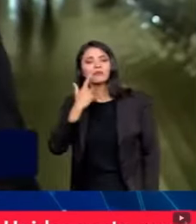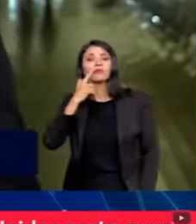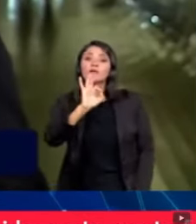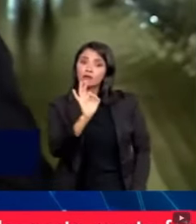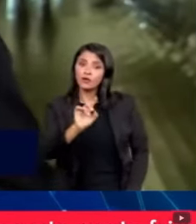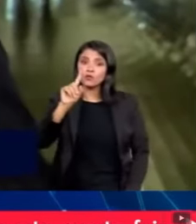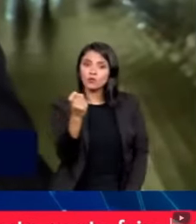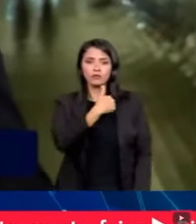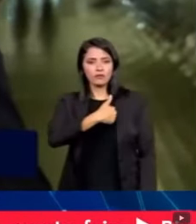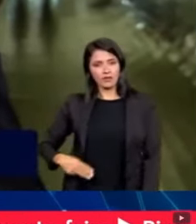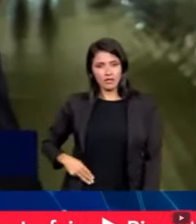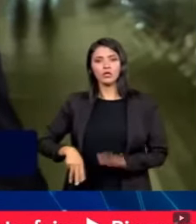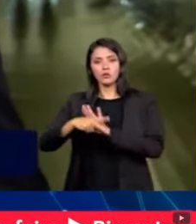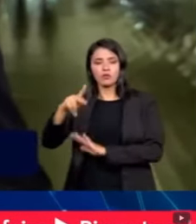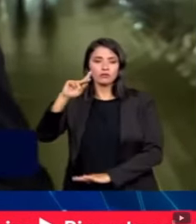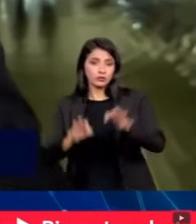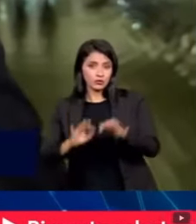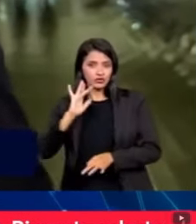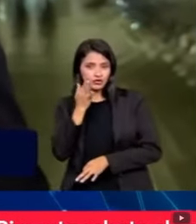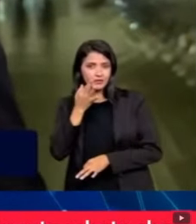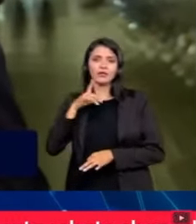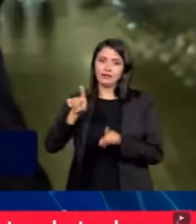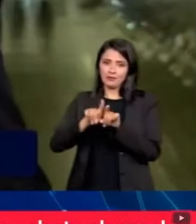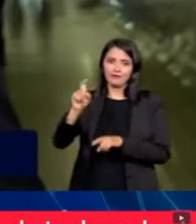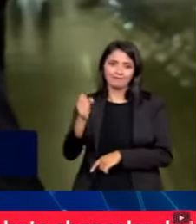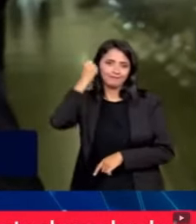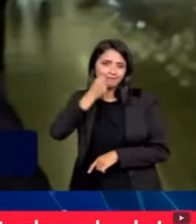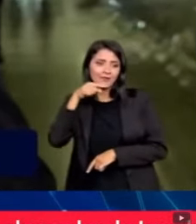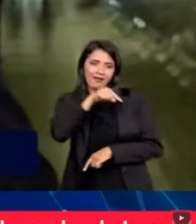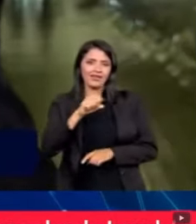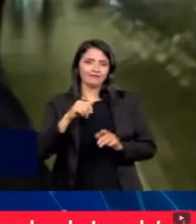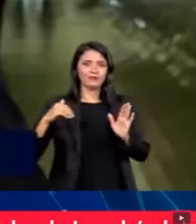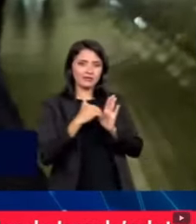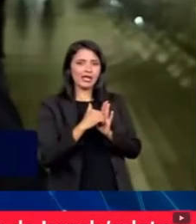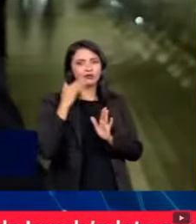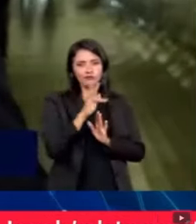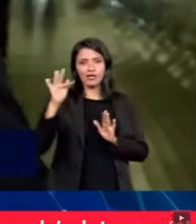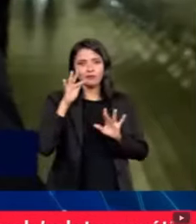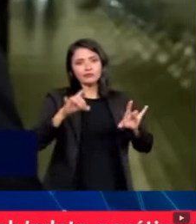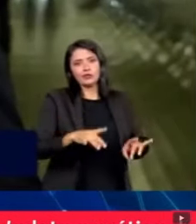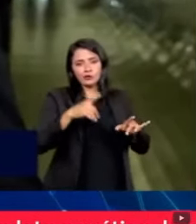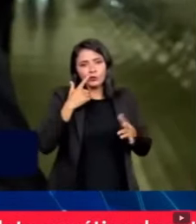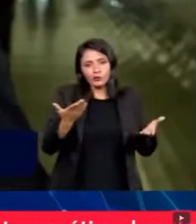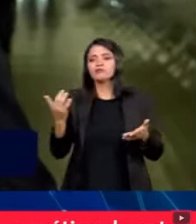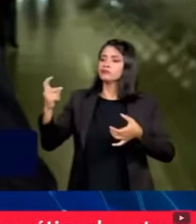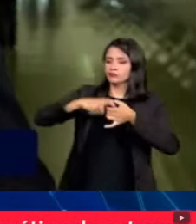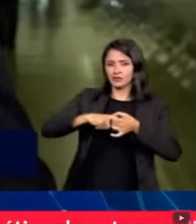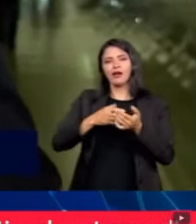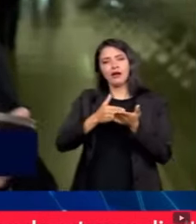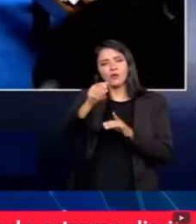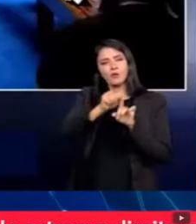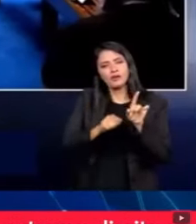O ex-ministro da Justiça e agora também ex-senador Flávio Dino deixou hoje o mandato aqui no Senado Federal. Ele tinha voltado aqui ao Congresso no início deste